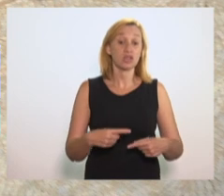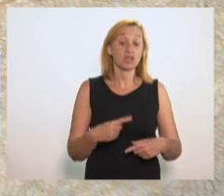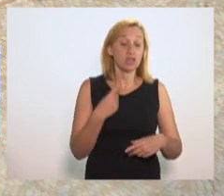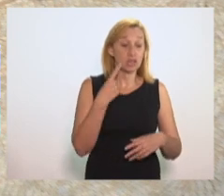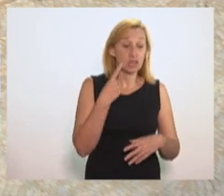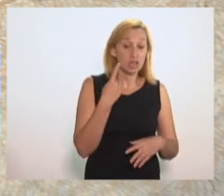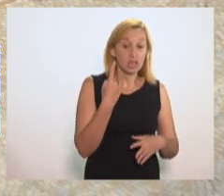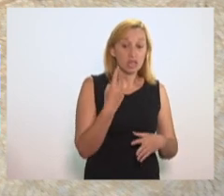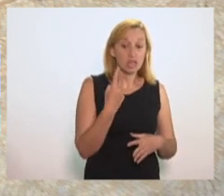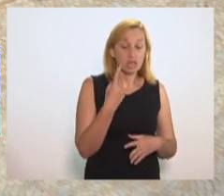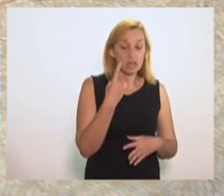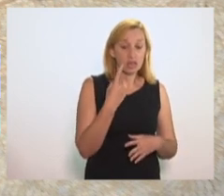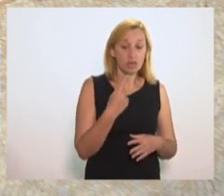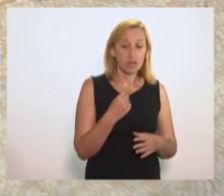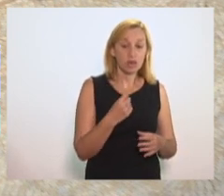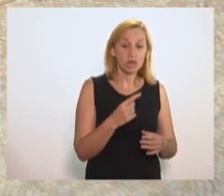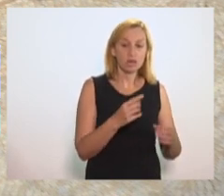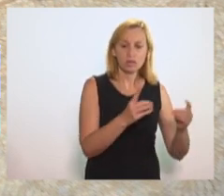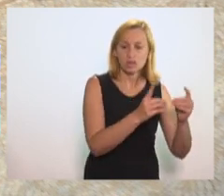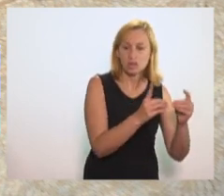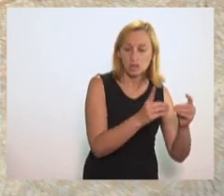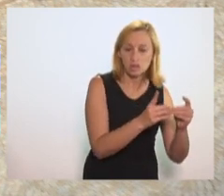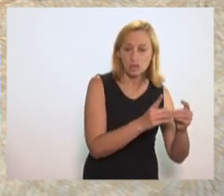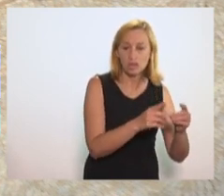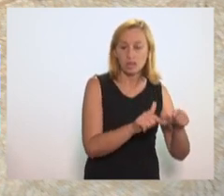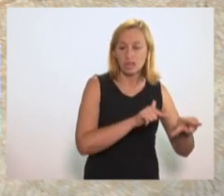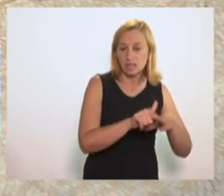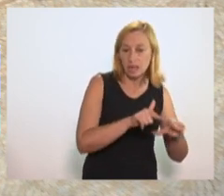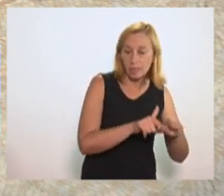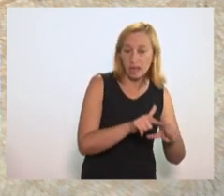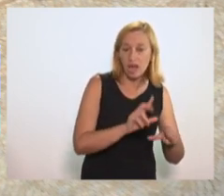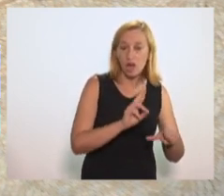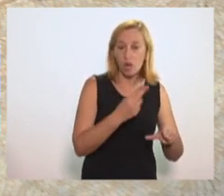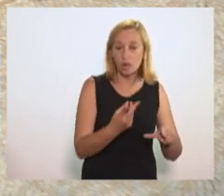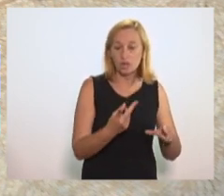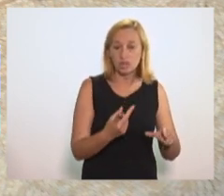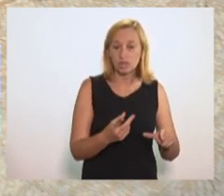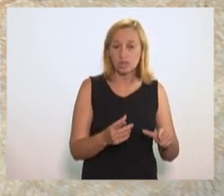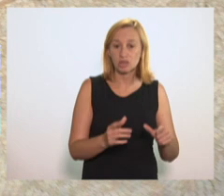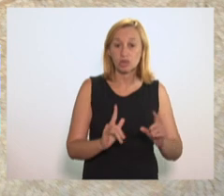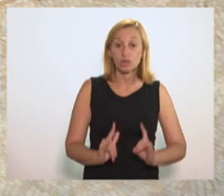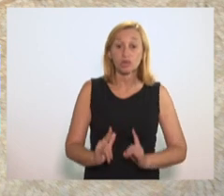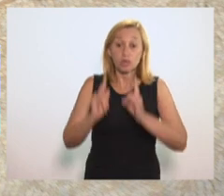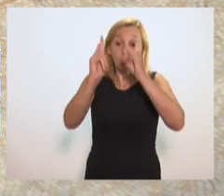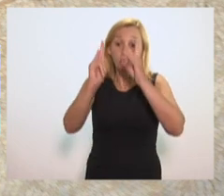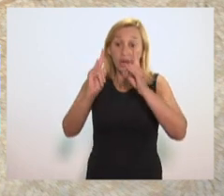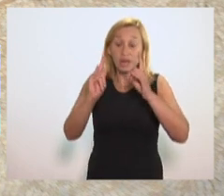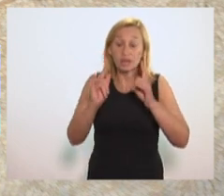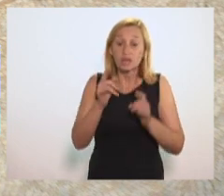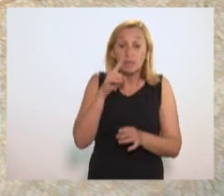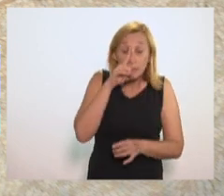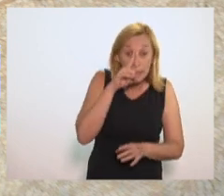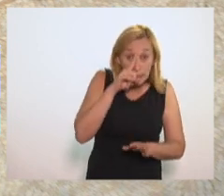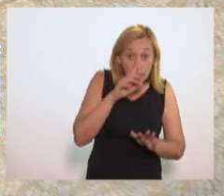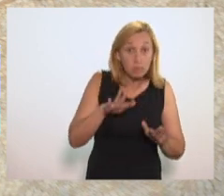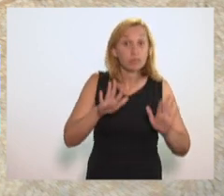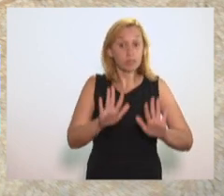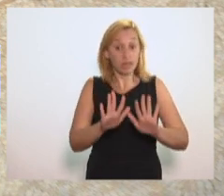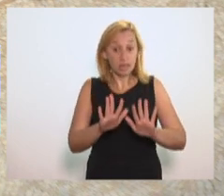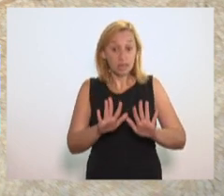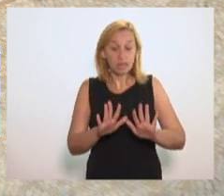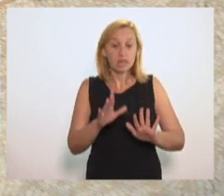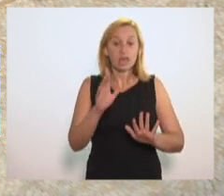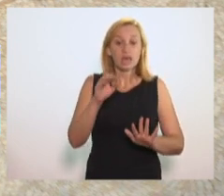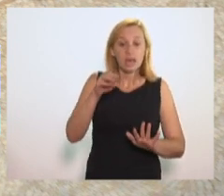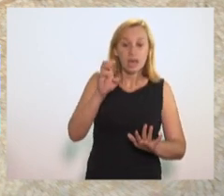e colocando servidores para trabalhar ou para serem atendidos num prédio sob risco entretanto a posição da